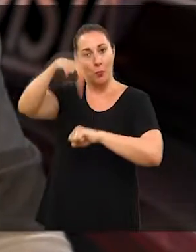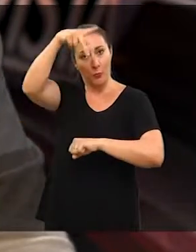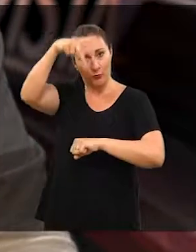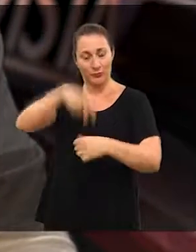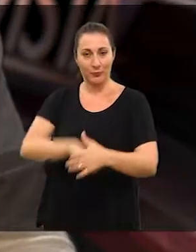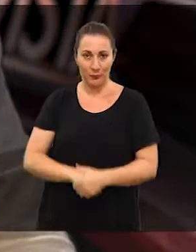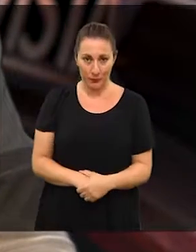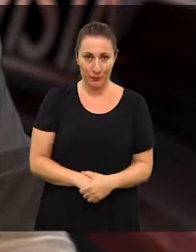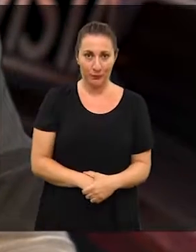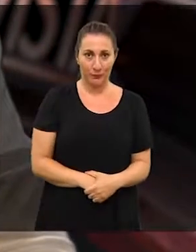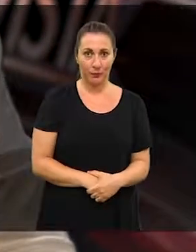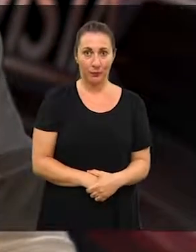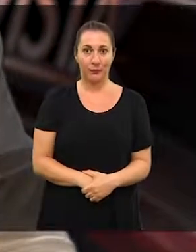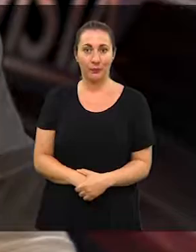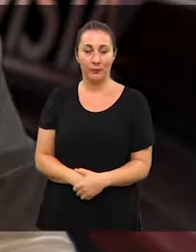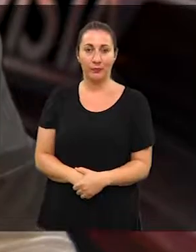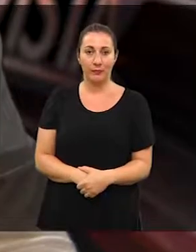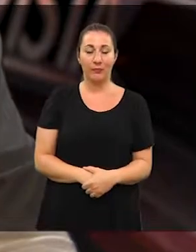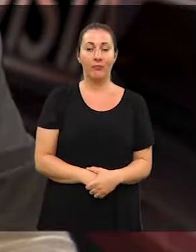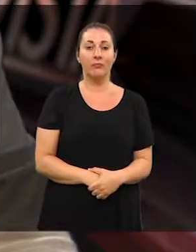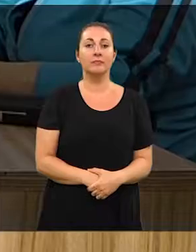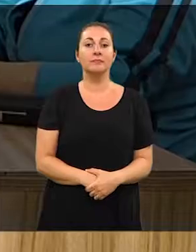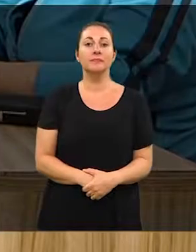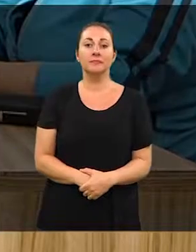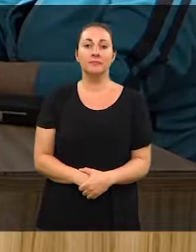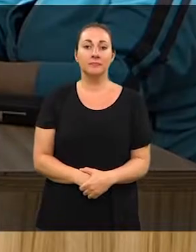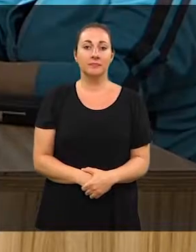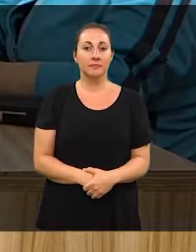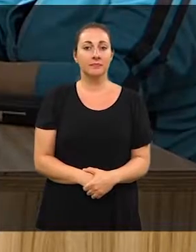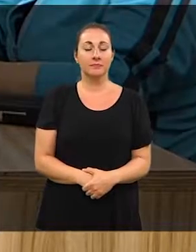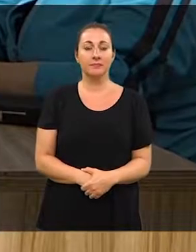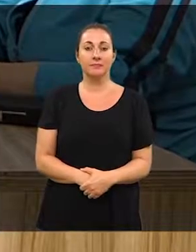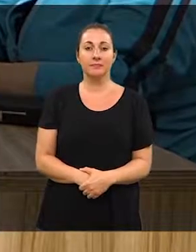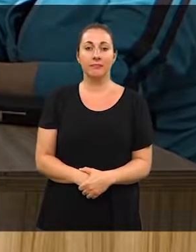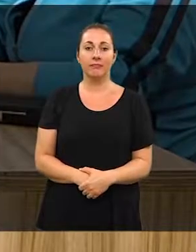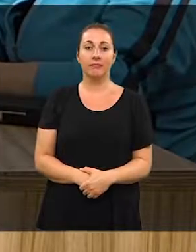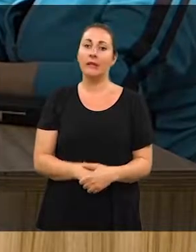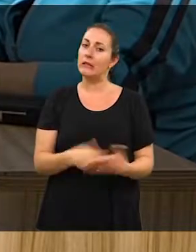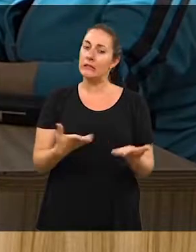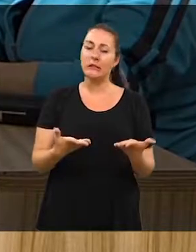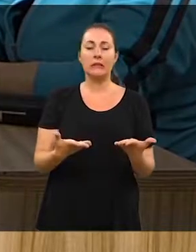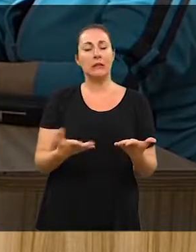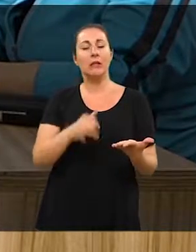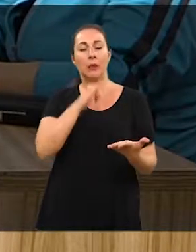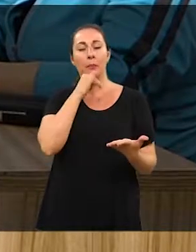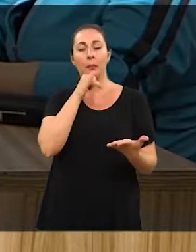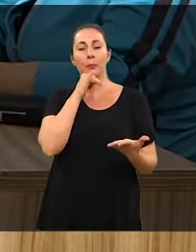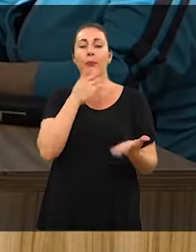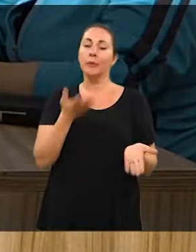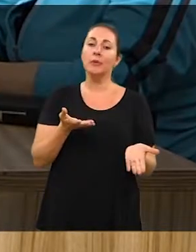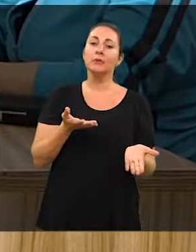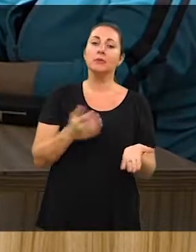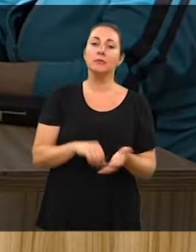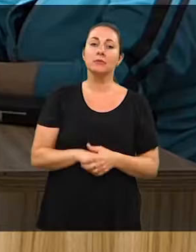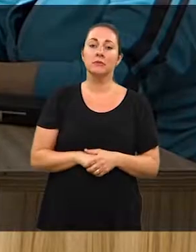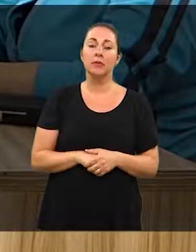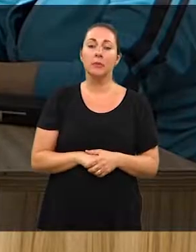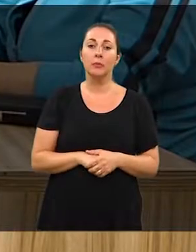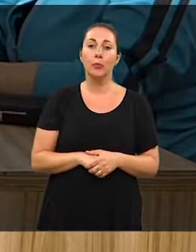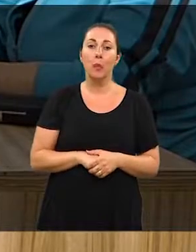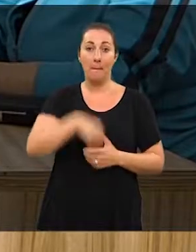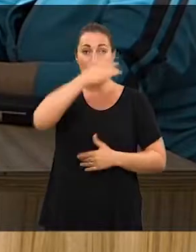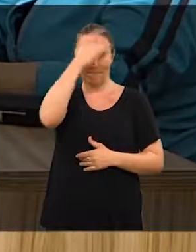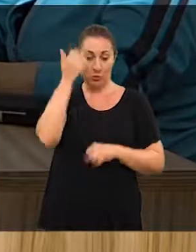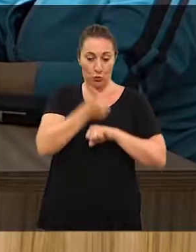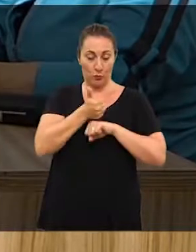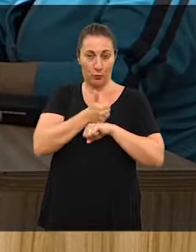eles possam fazer essa capacitação. Uhum. Então, vamos supor assim, ó, que uma pessoa